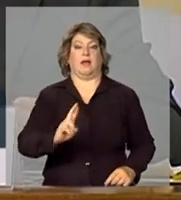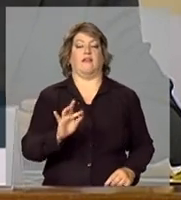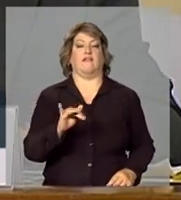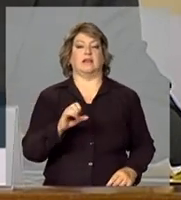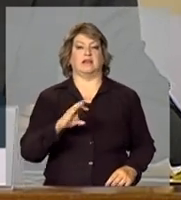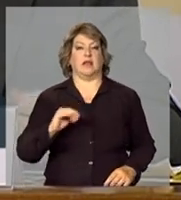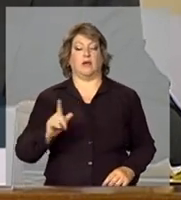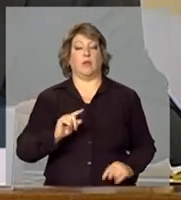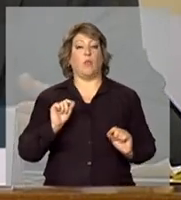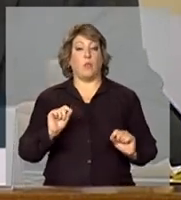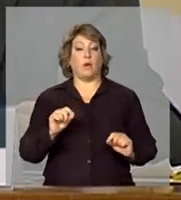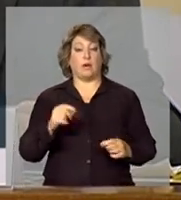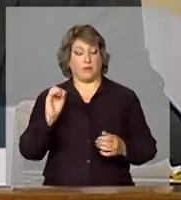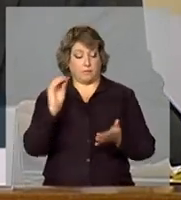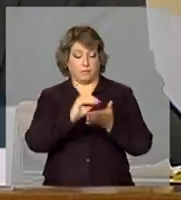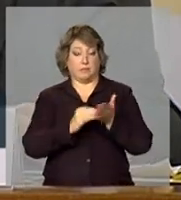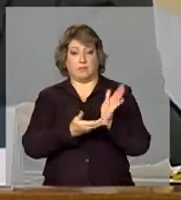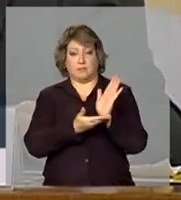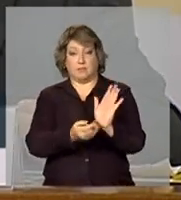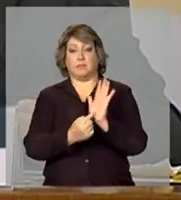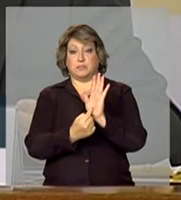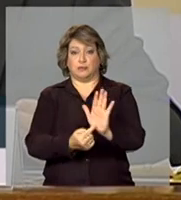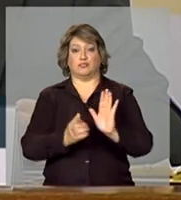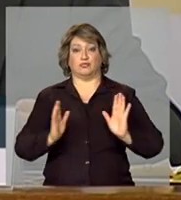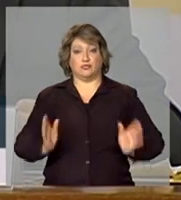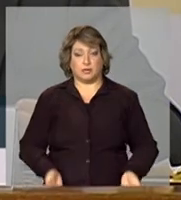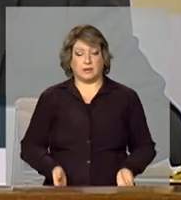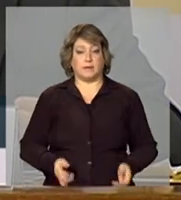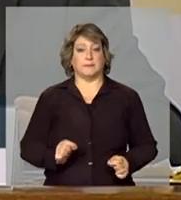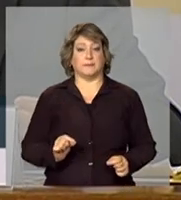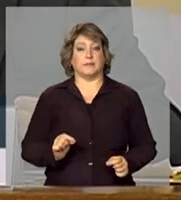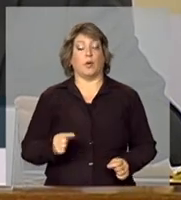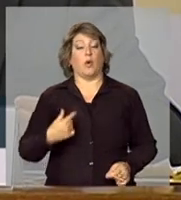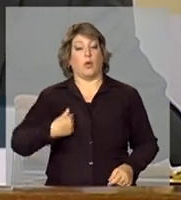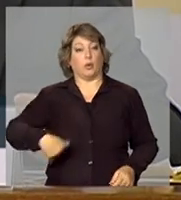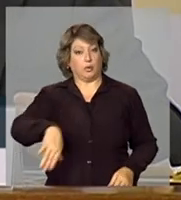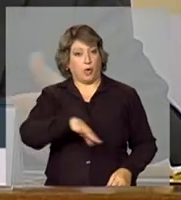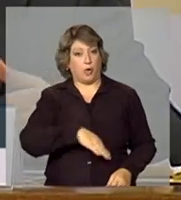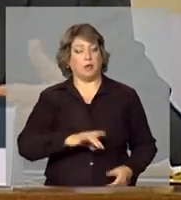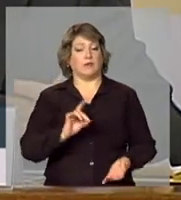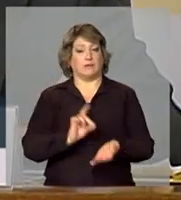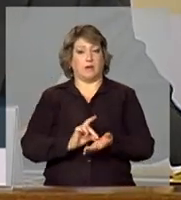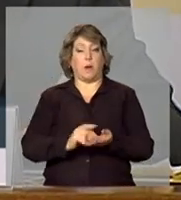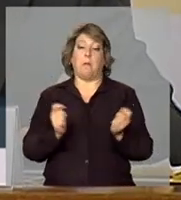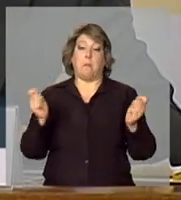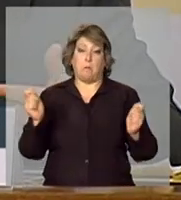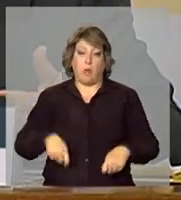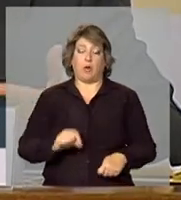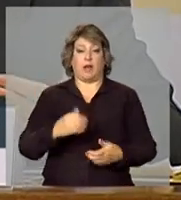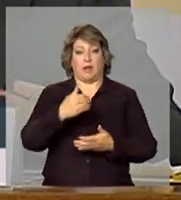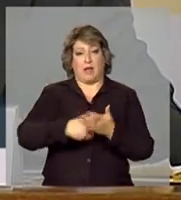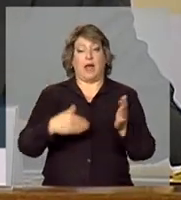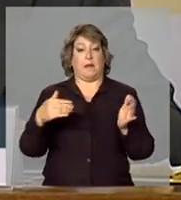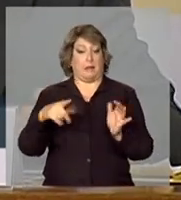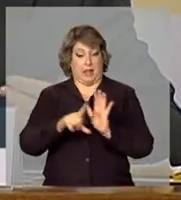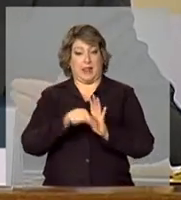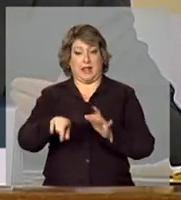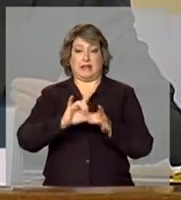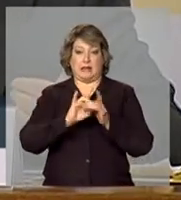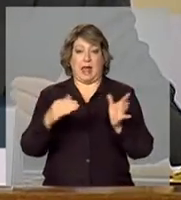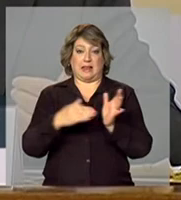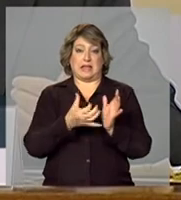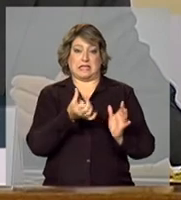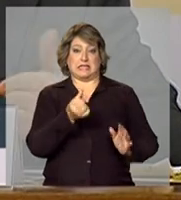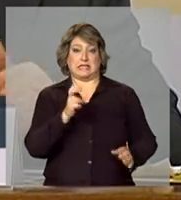é o que está colocado aí e nós de fato poderíamos abater pela lei até 65 milhões